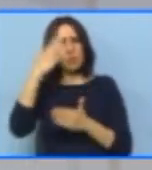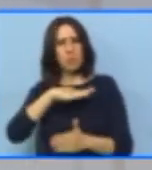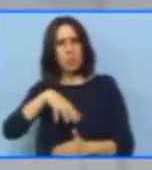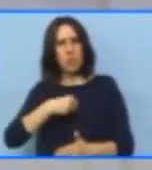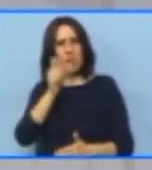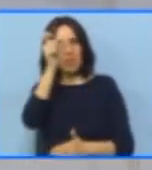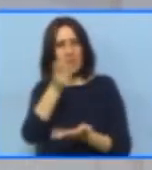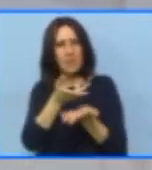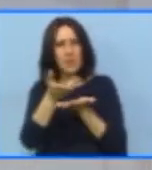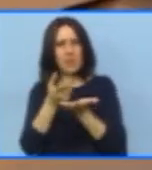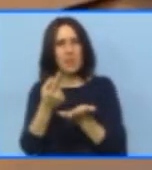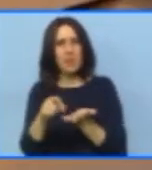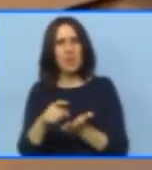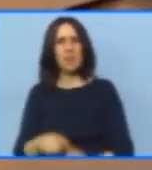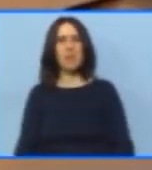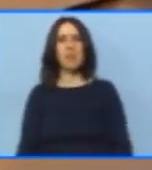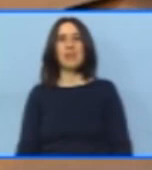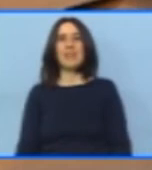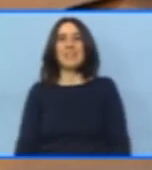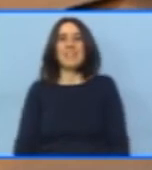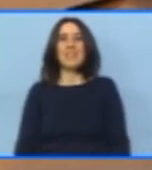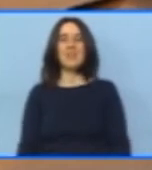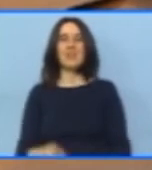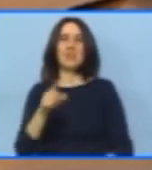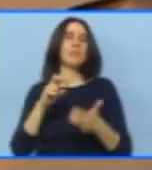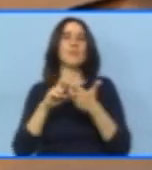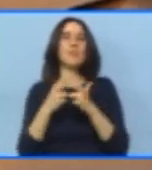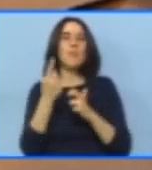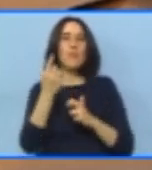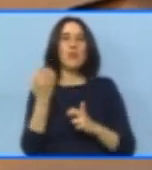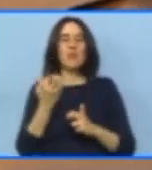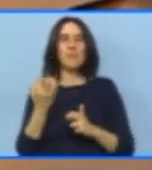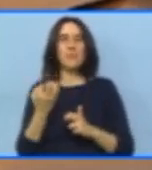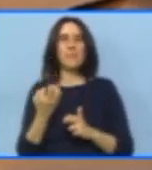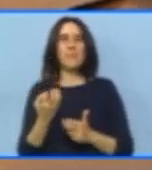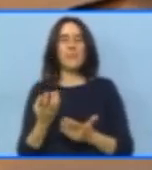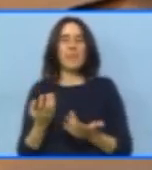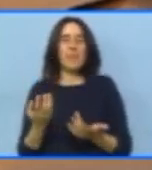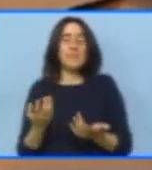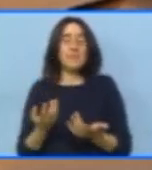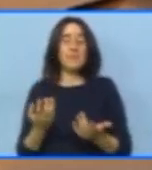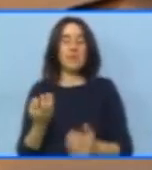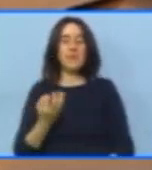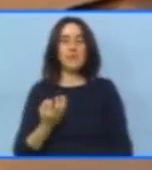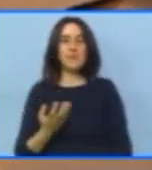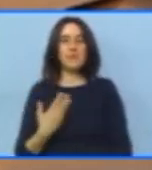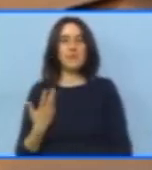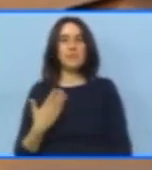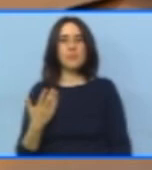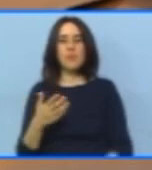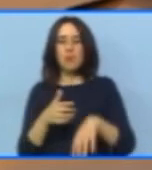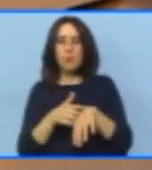Bem, esse é um problema, porque de facto estamos a